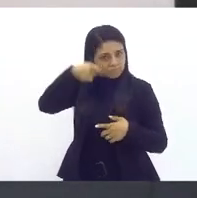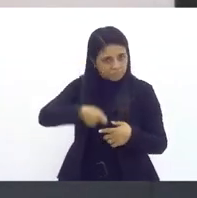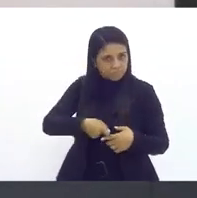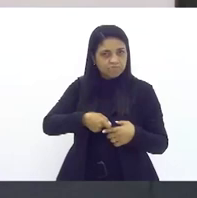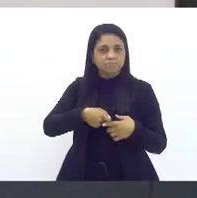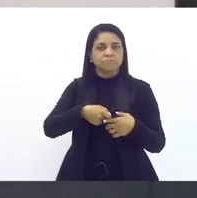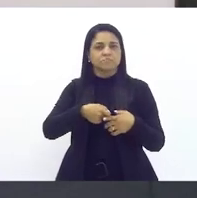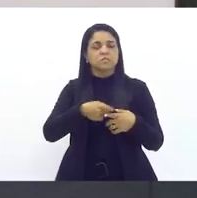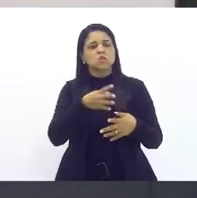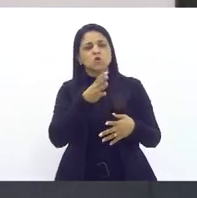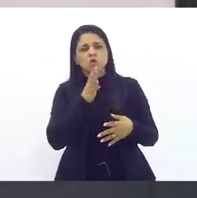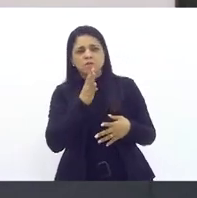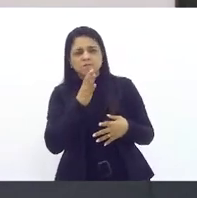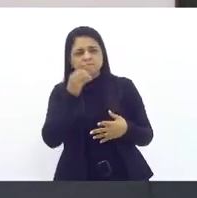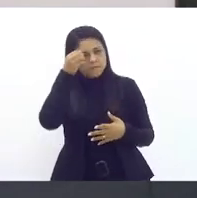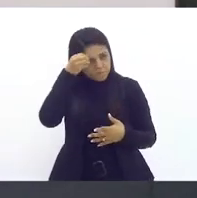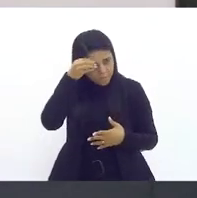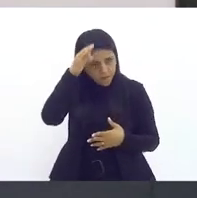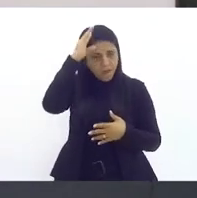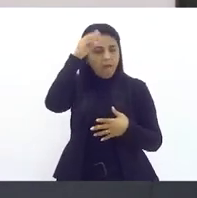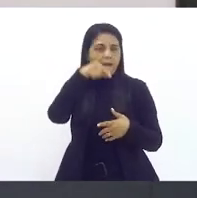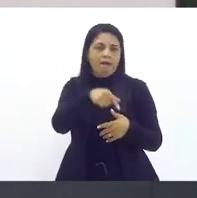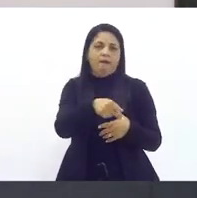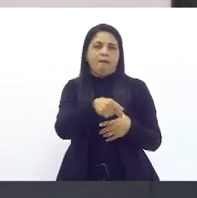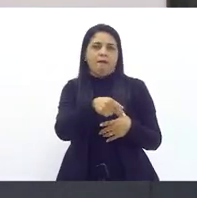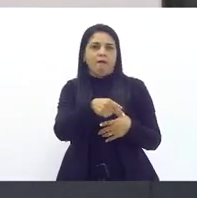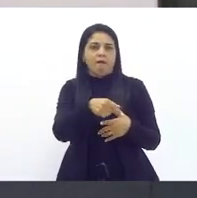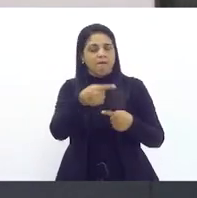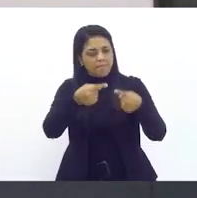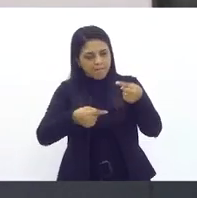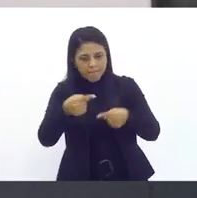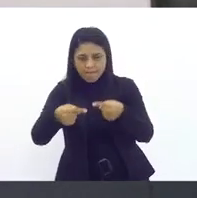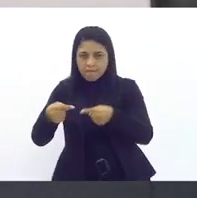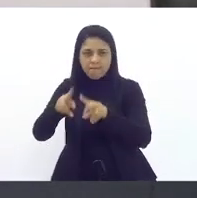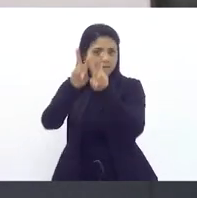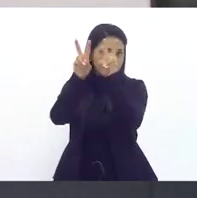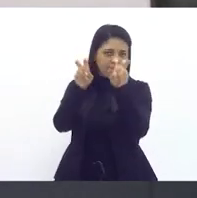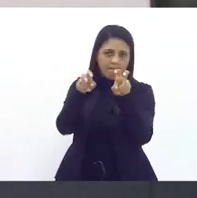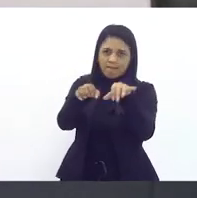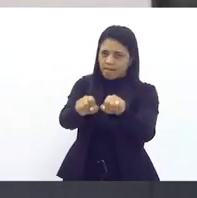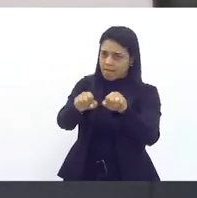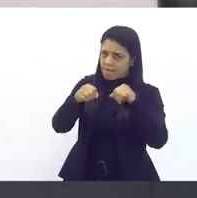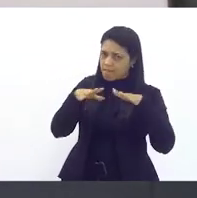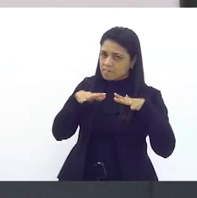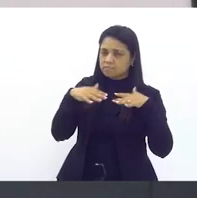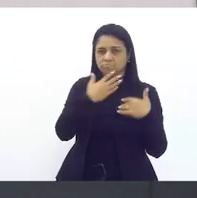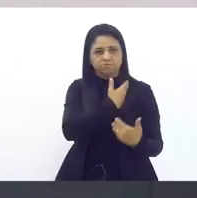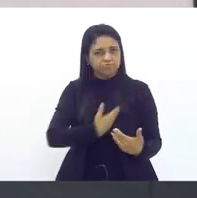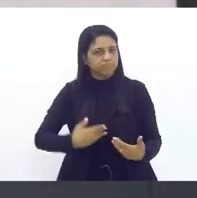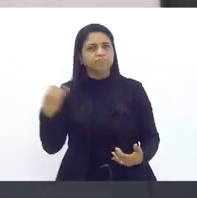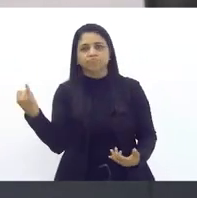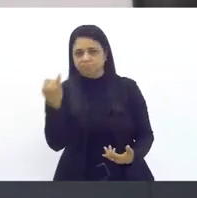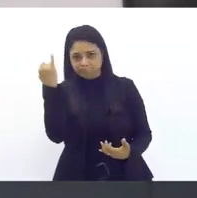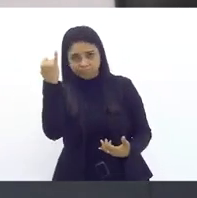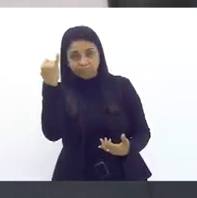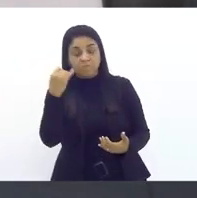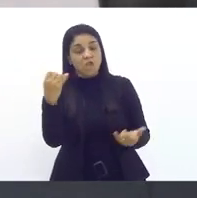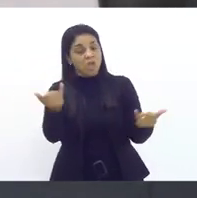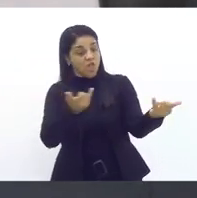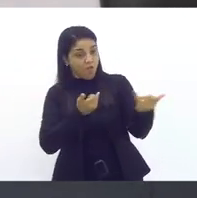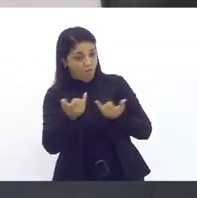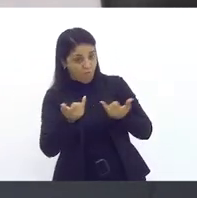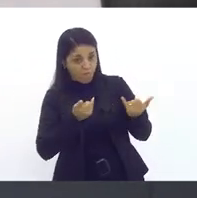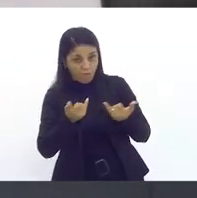seu conhecimento sobre o tema que foi debatido nessa audiência foi muito importante. Nos informar